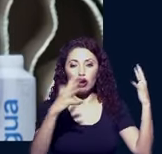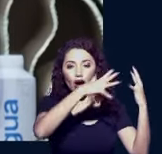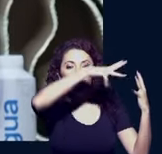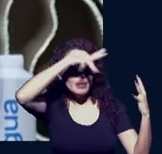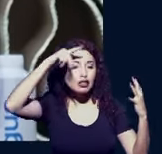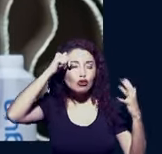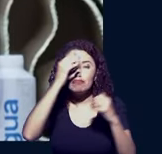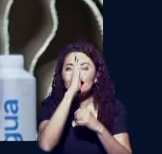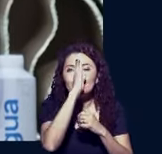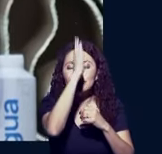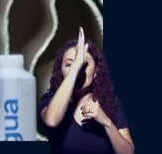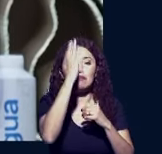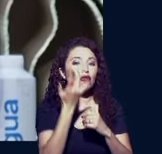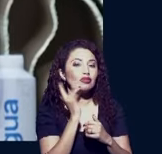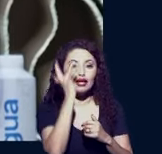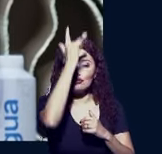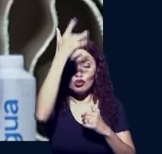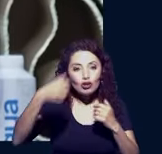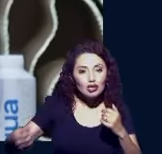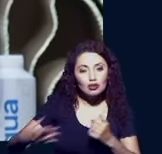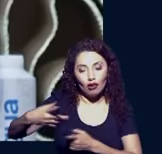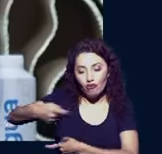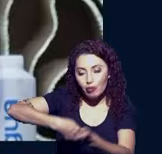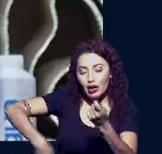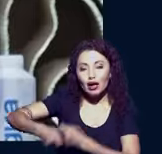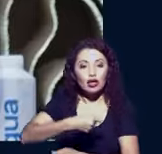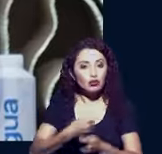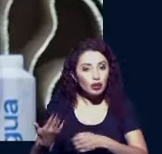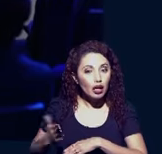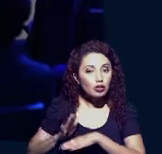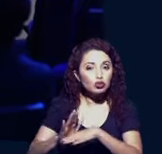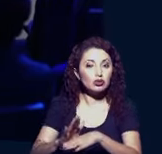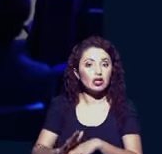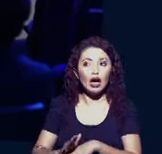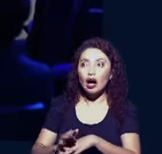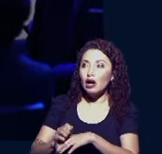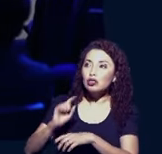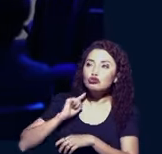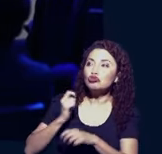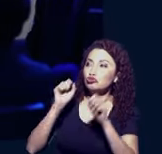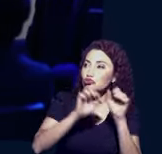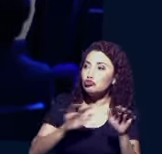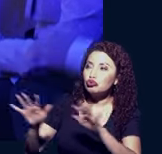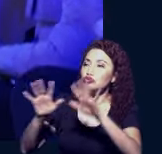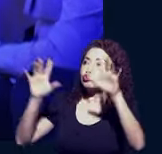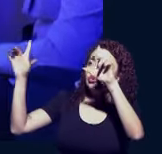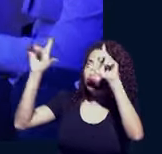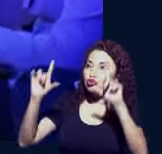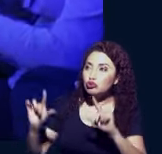mercado que será fundamental para neutralizar as emissões do planeta muito obrigado